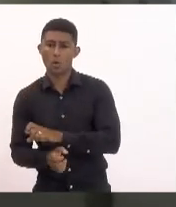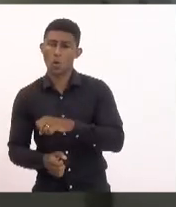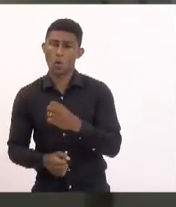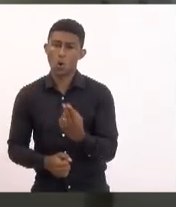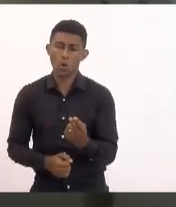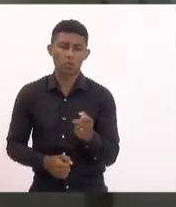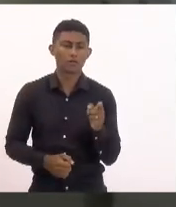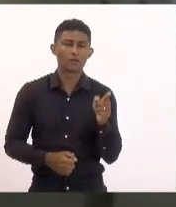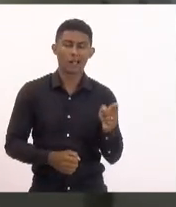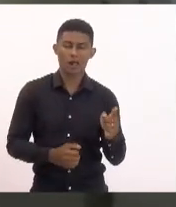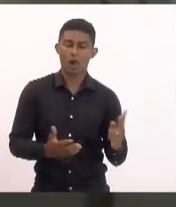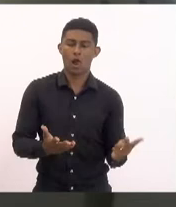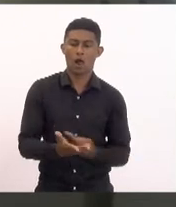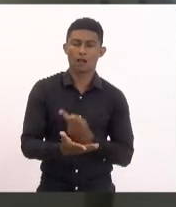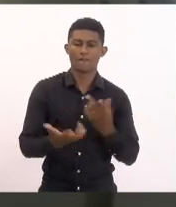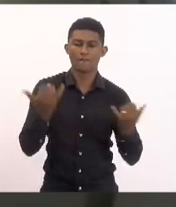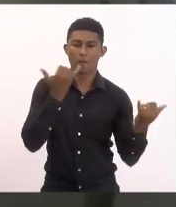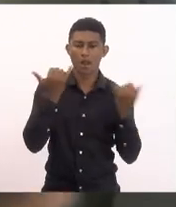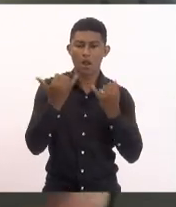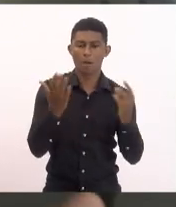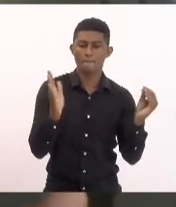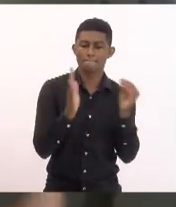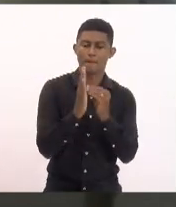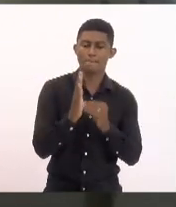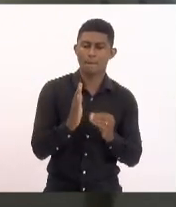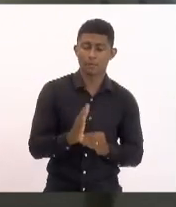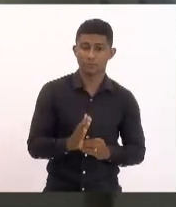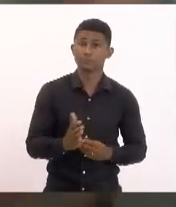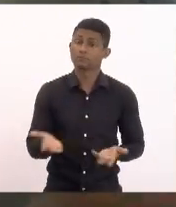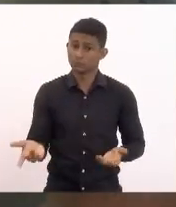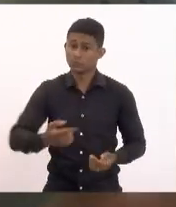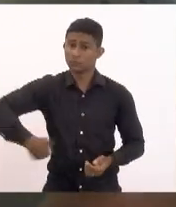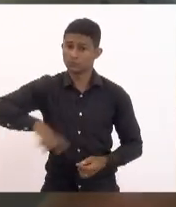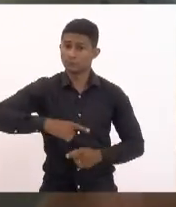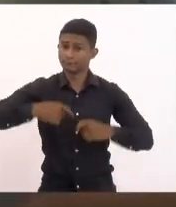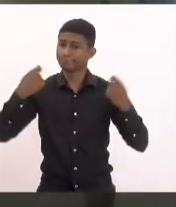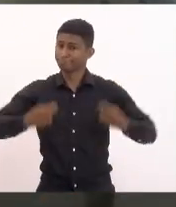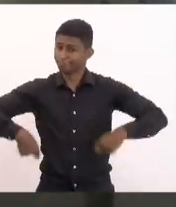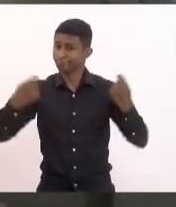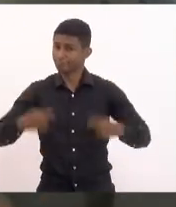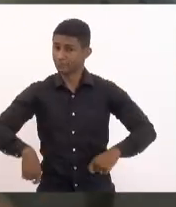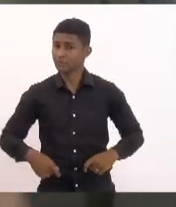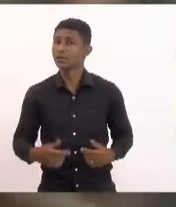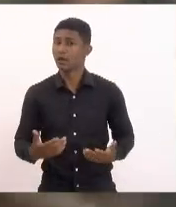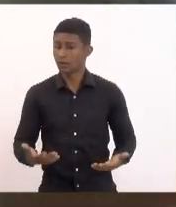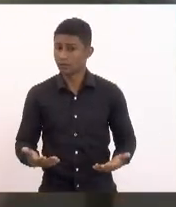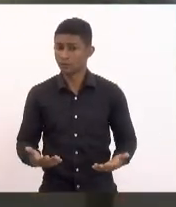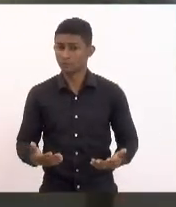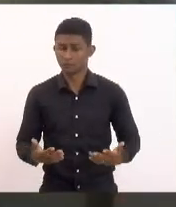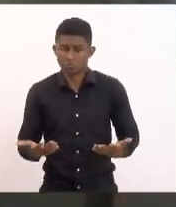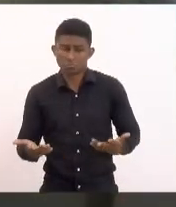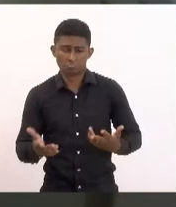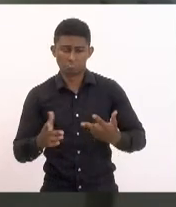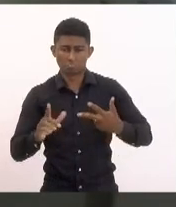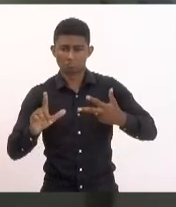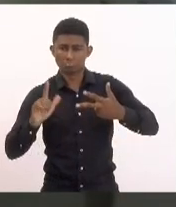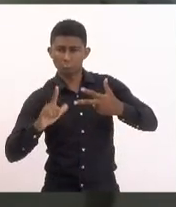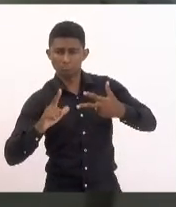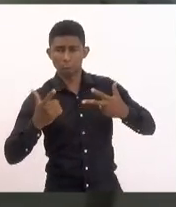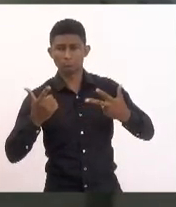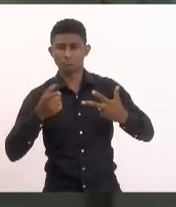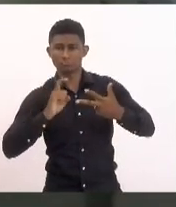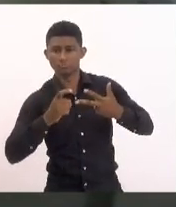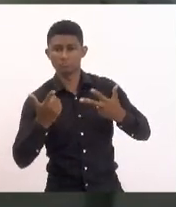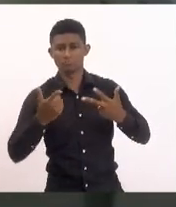parte sonega e adultera. E a gente precisa, evidentemente, todas as instâncias, né,